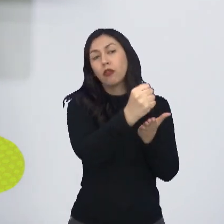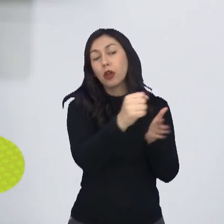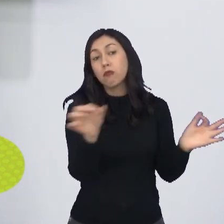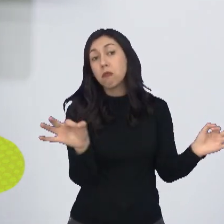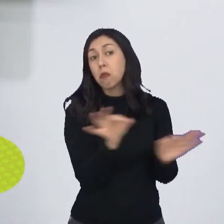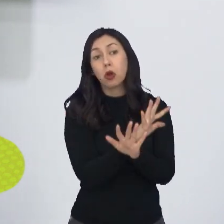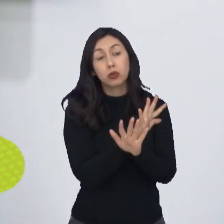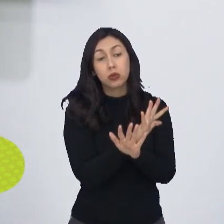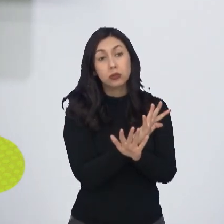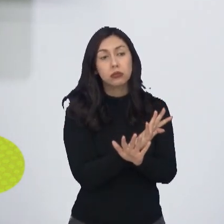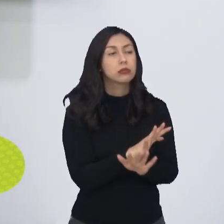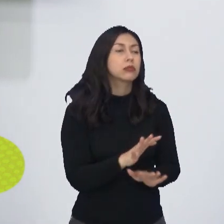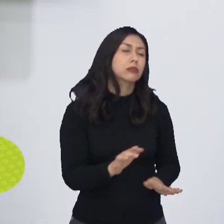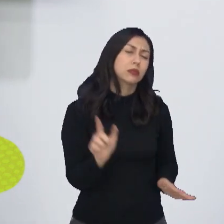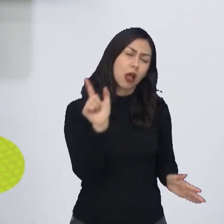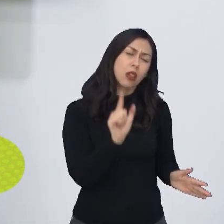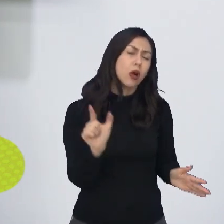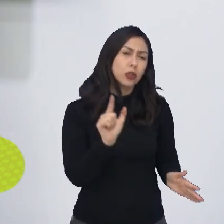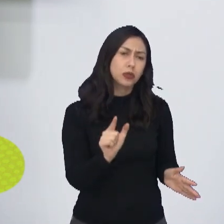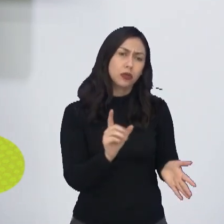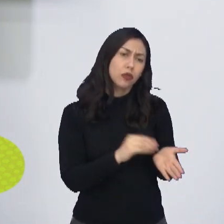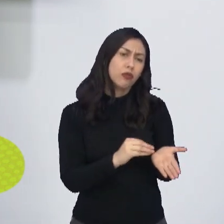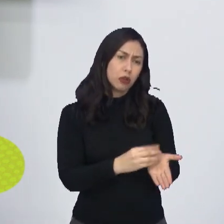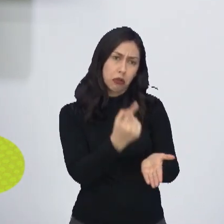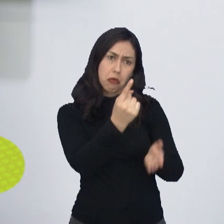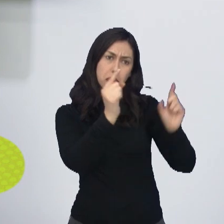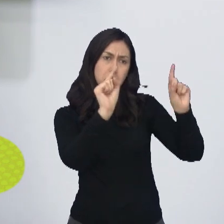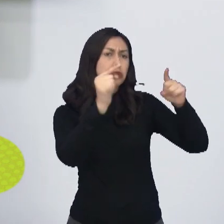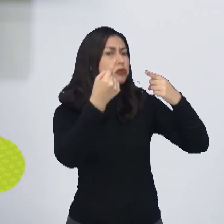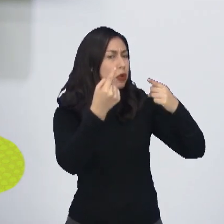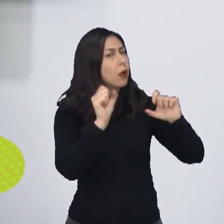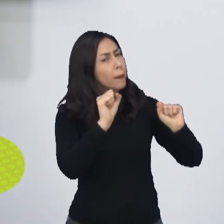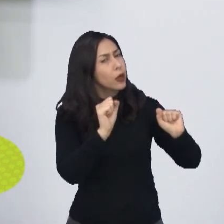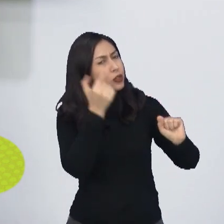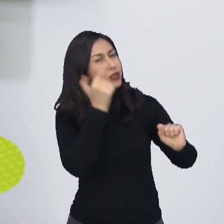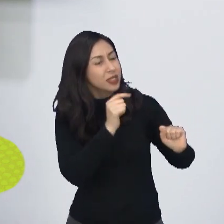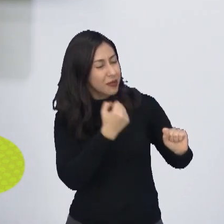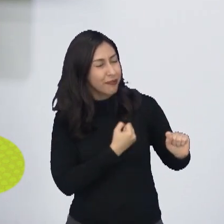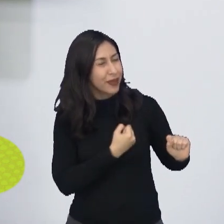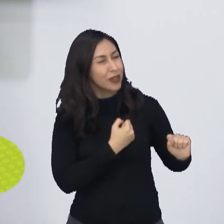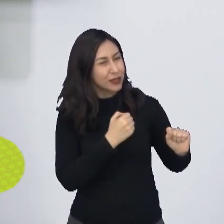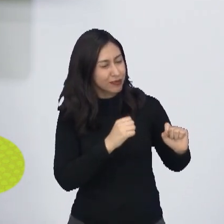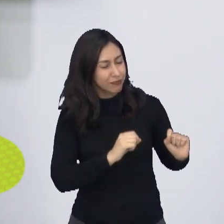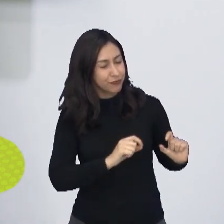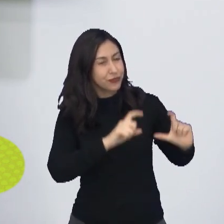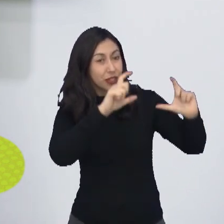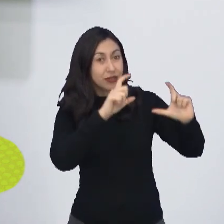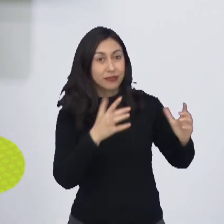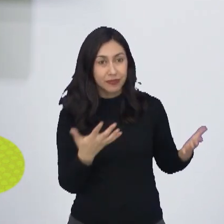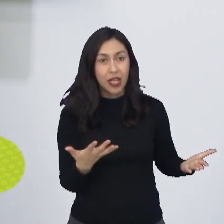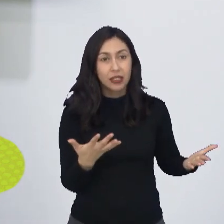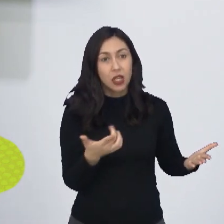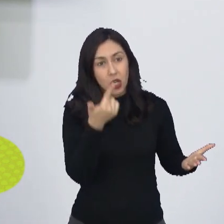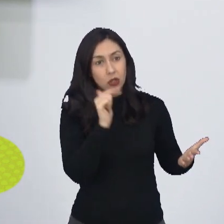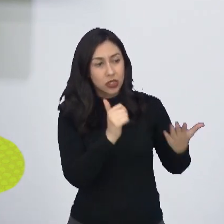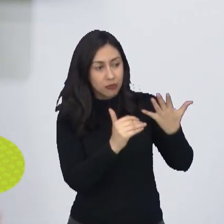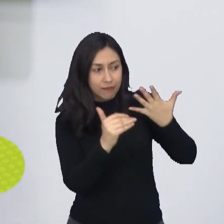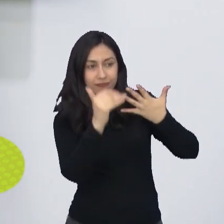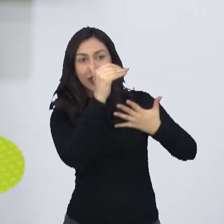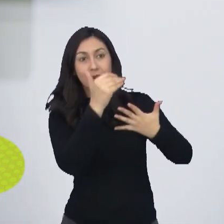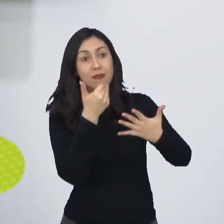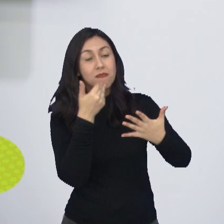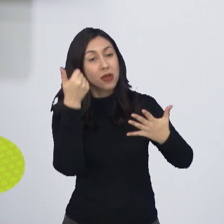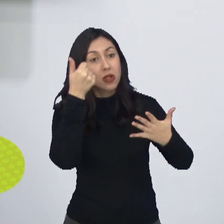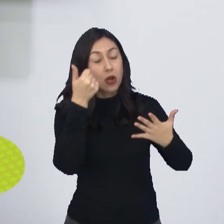José já foi. Lógico, tem um último jogo ainda, dá para somar pontos, dá para conseguir uma colocação melhor dentro